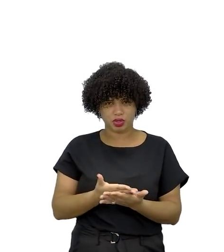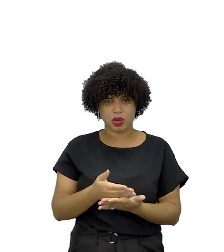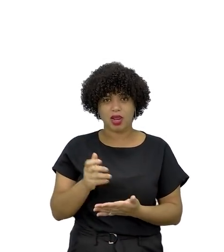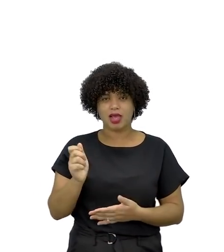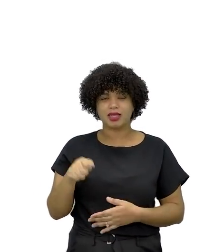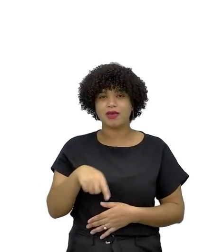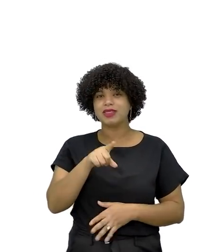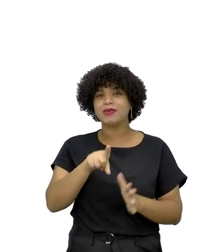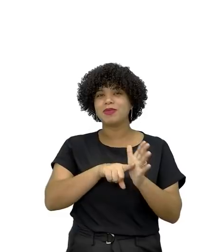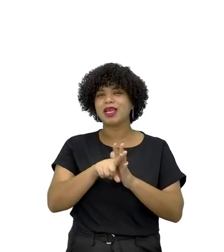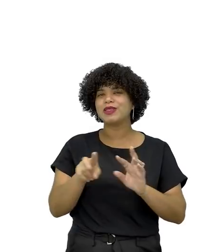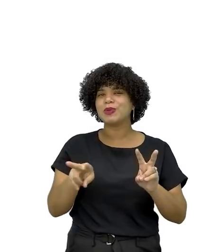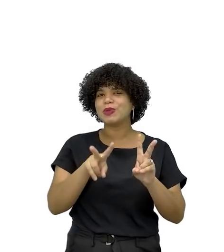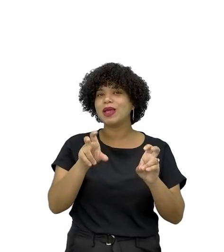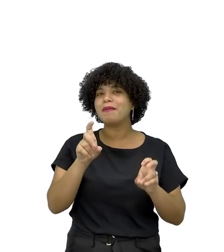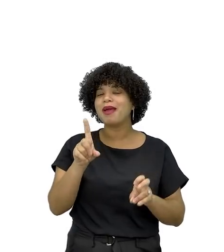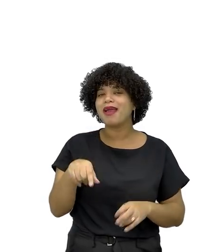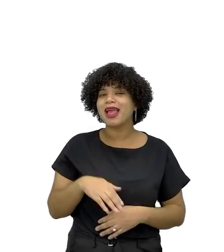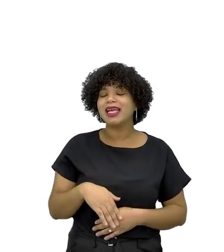em casa,